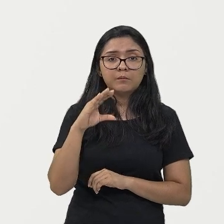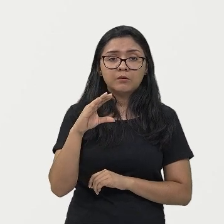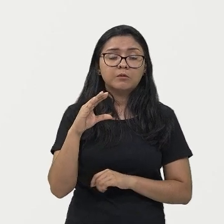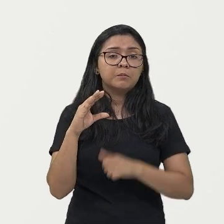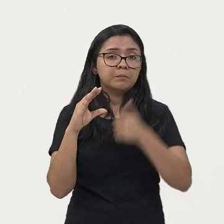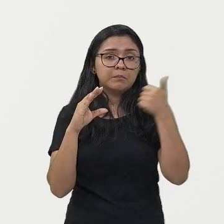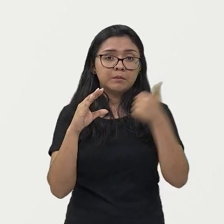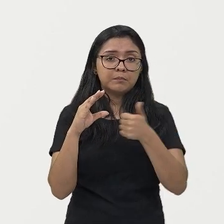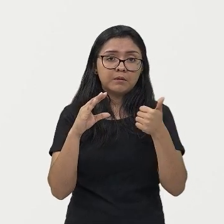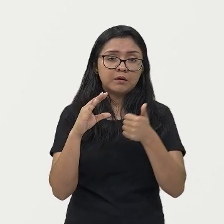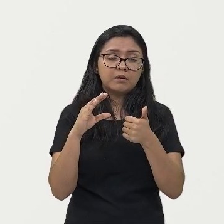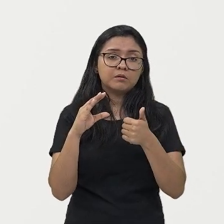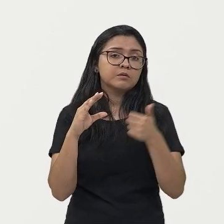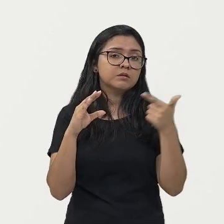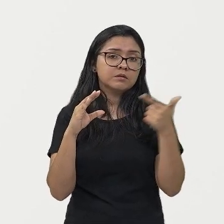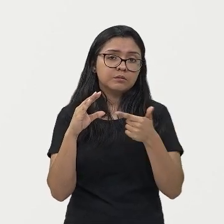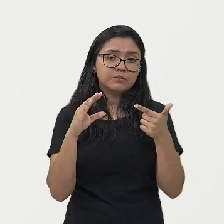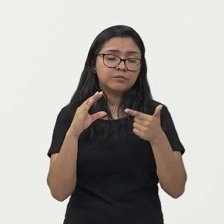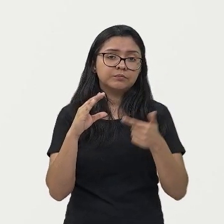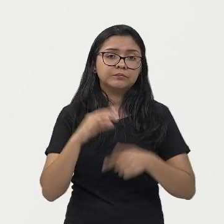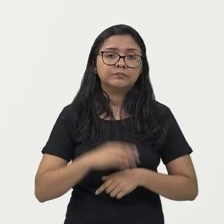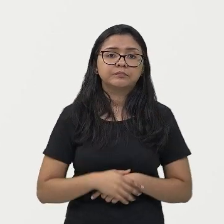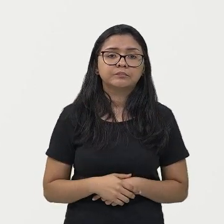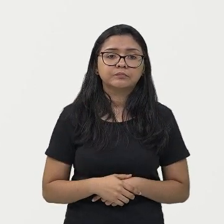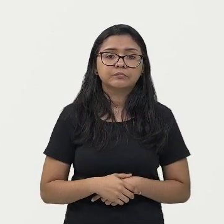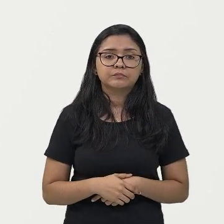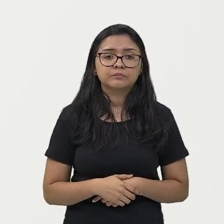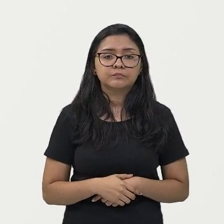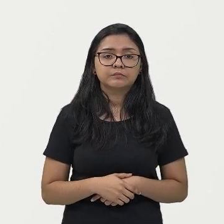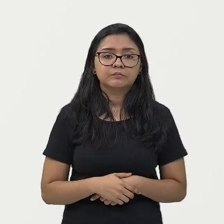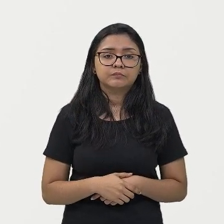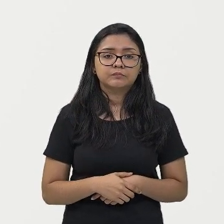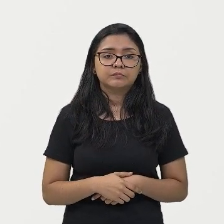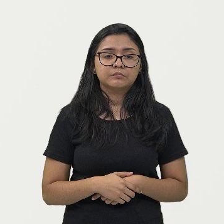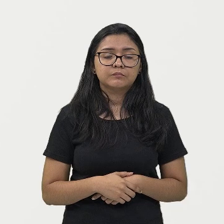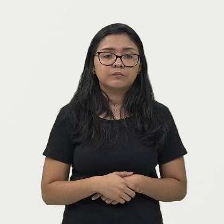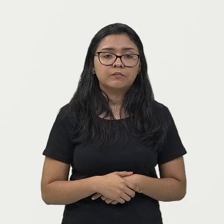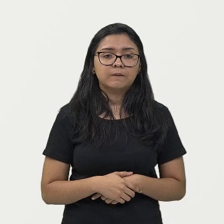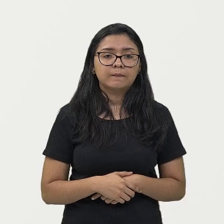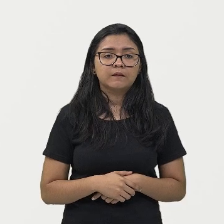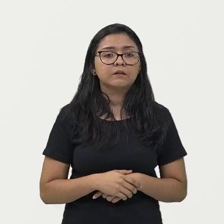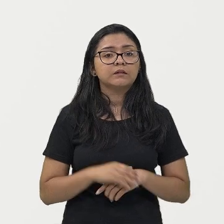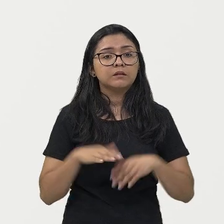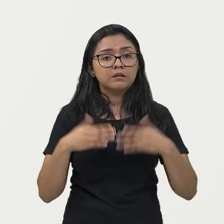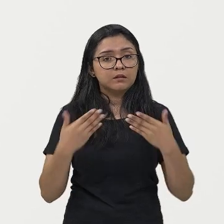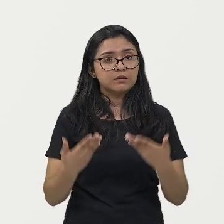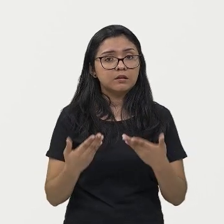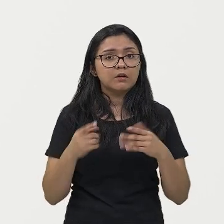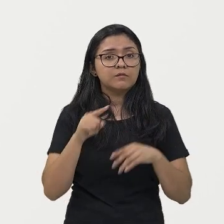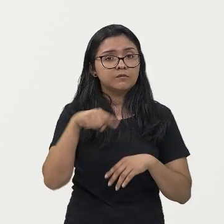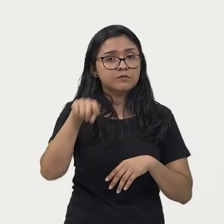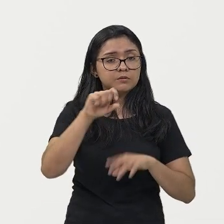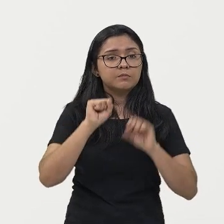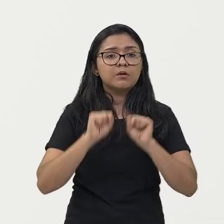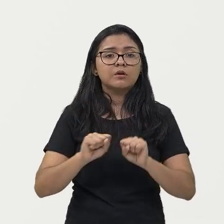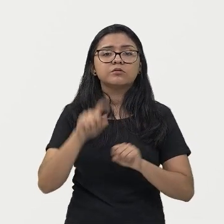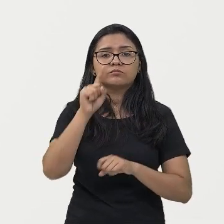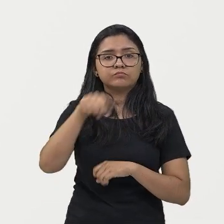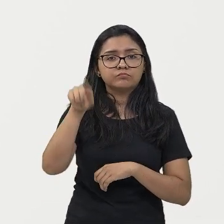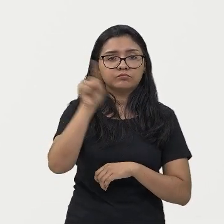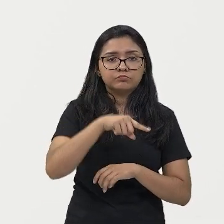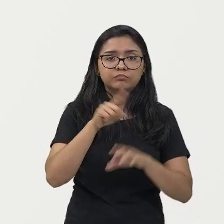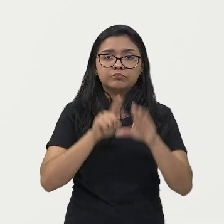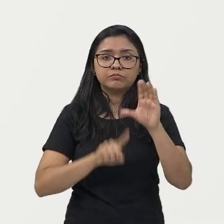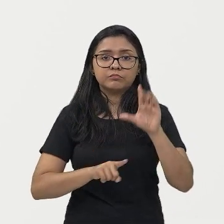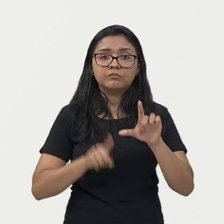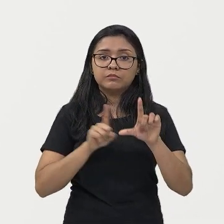primário e secundário, tá bom? Então, ó, já posso eliminar a letra